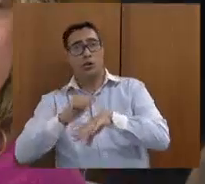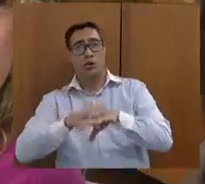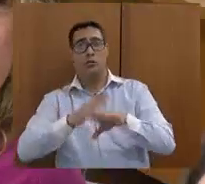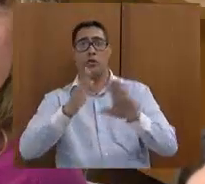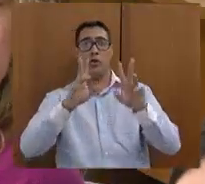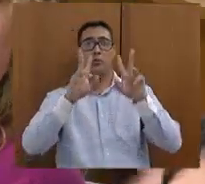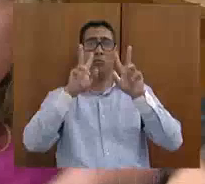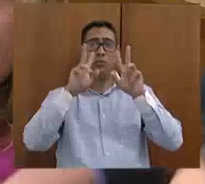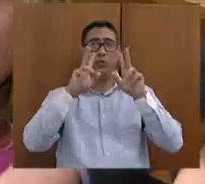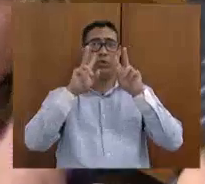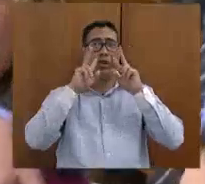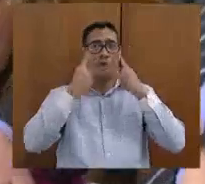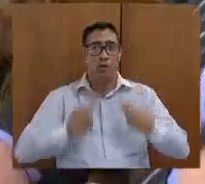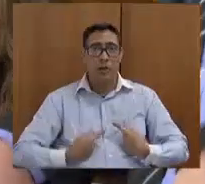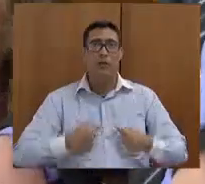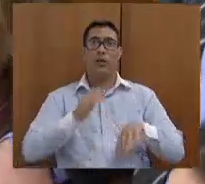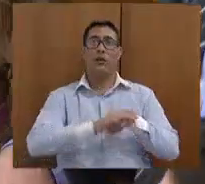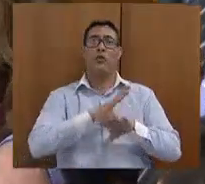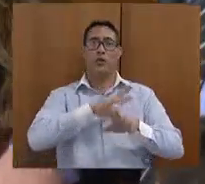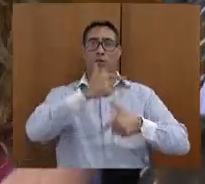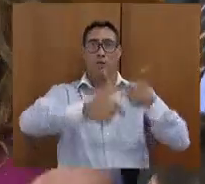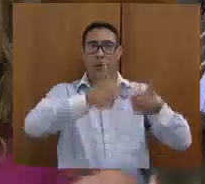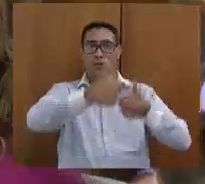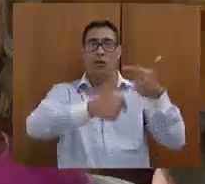de forma específica